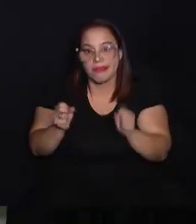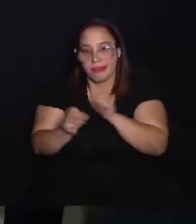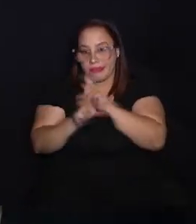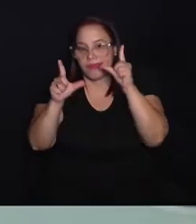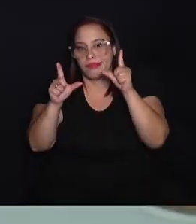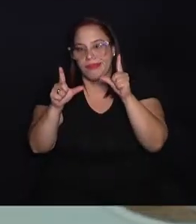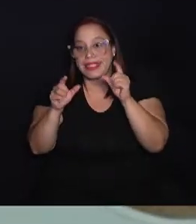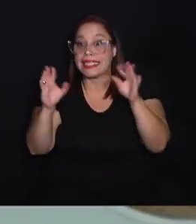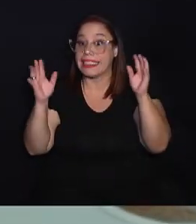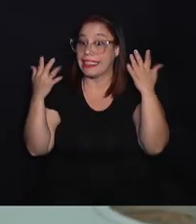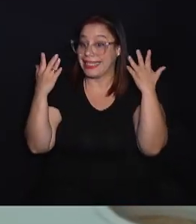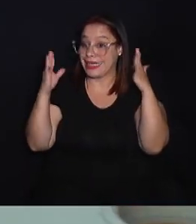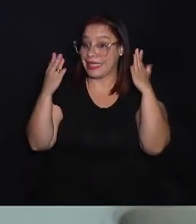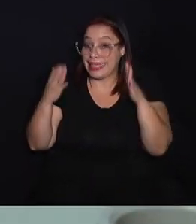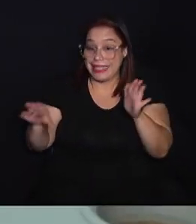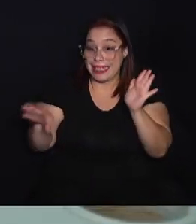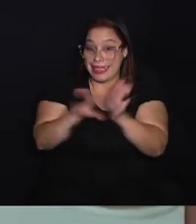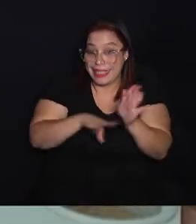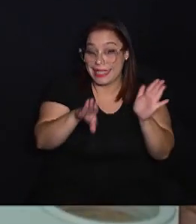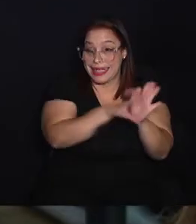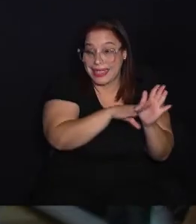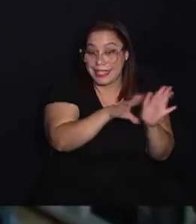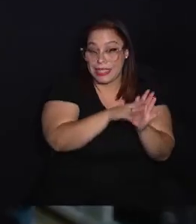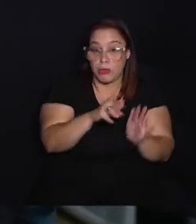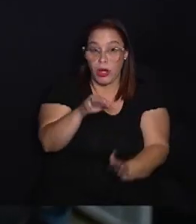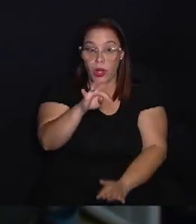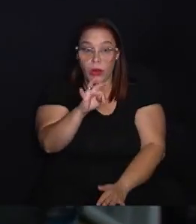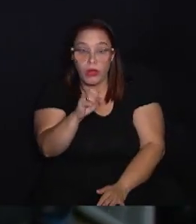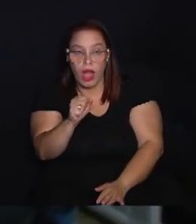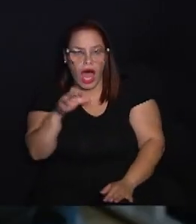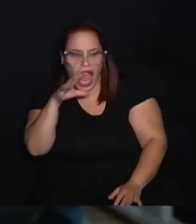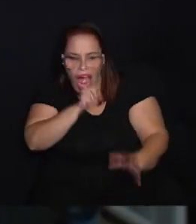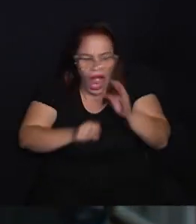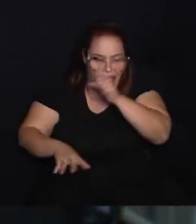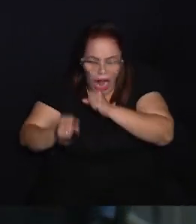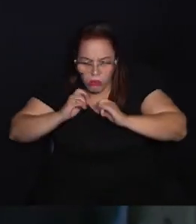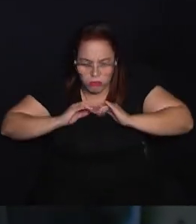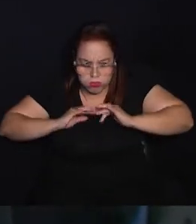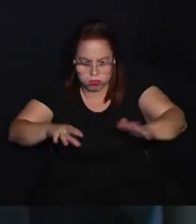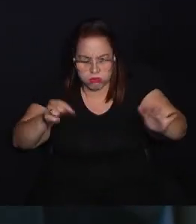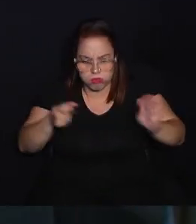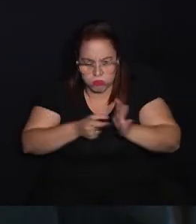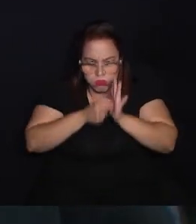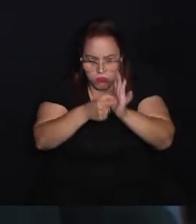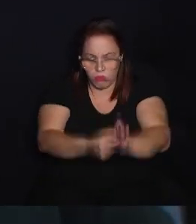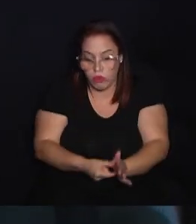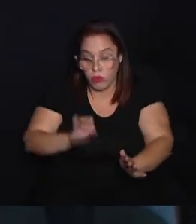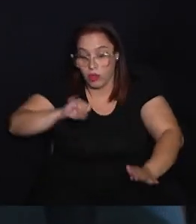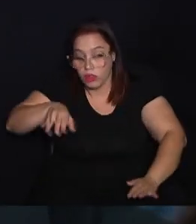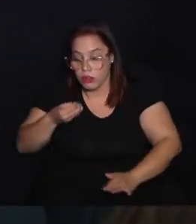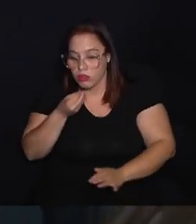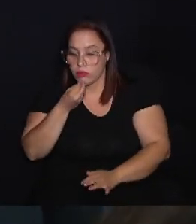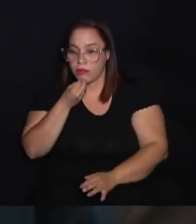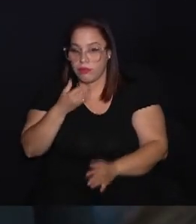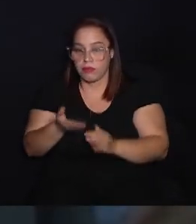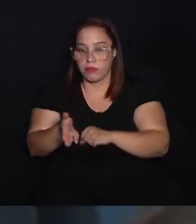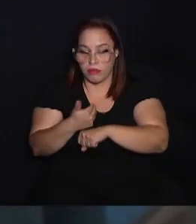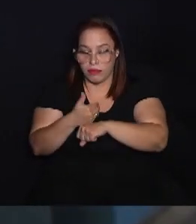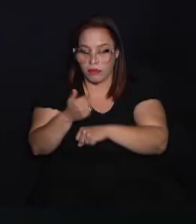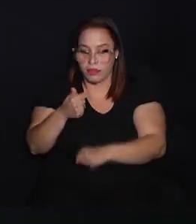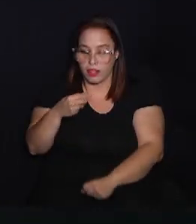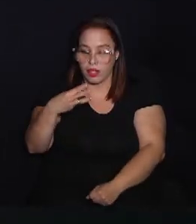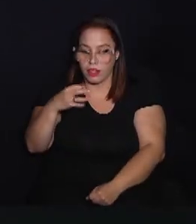no prédio, lá no Palácio nós tínhamos 4 ingressos, 4 portas, 4 entradas, aqui nós temos uma só. Então nós não temos